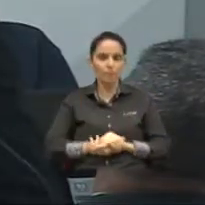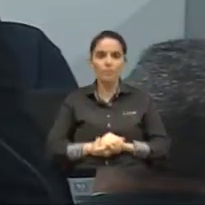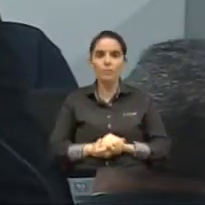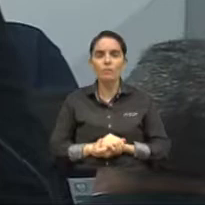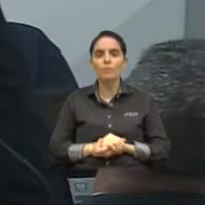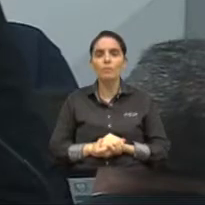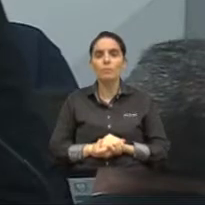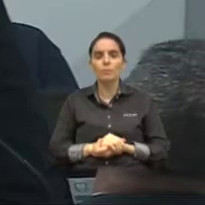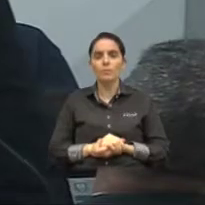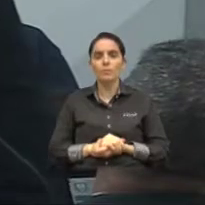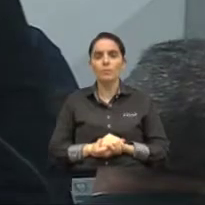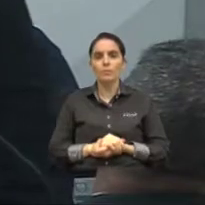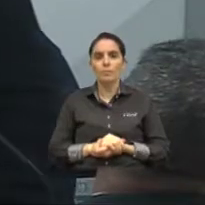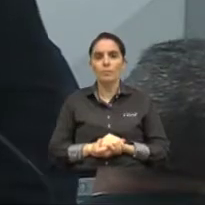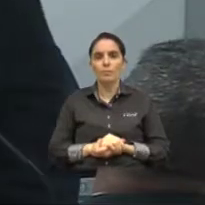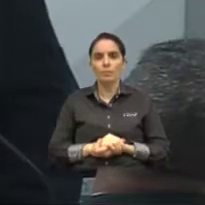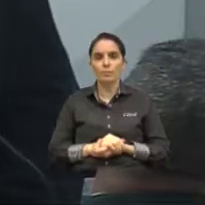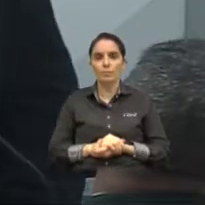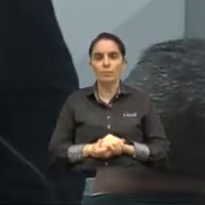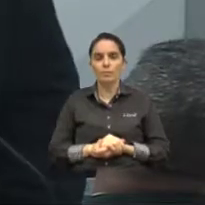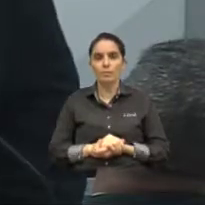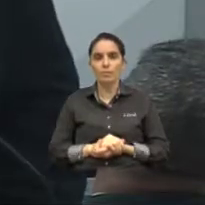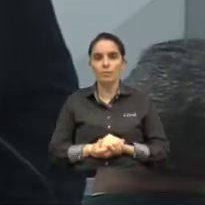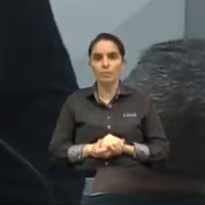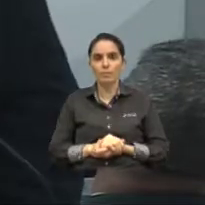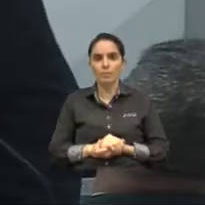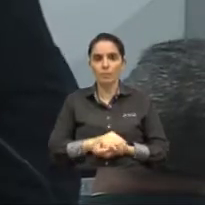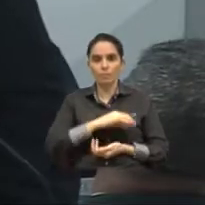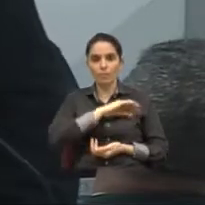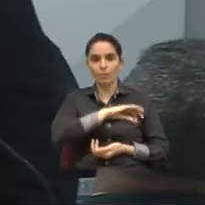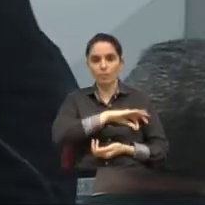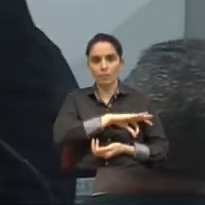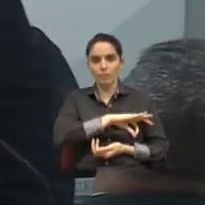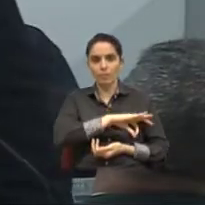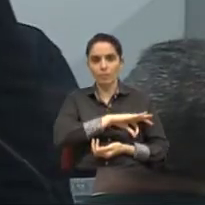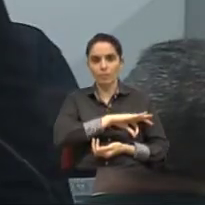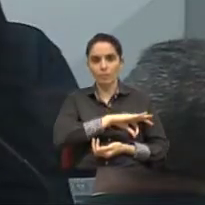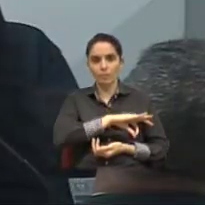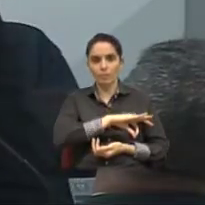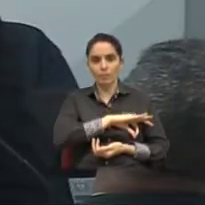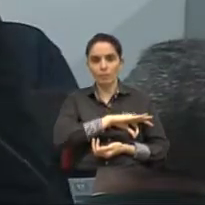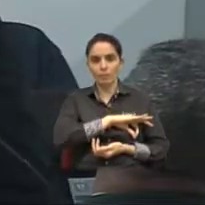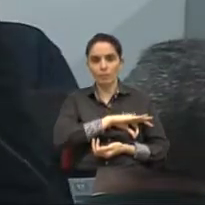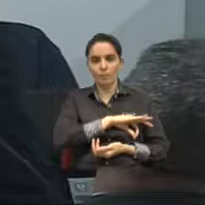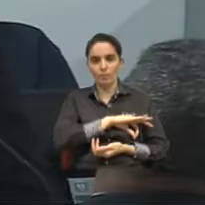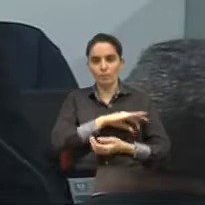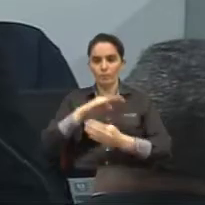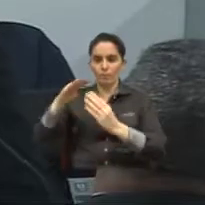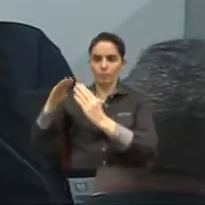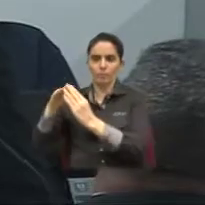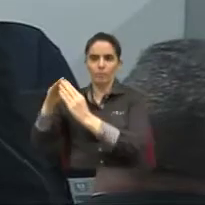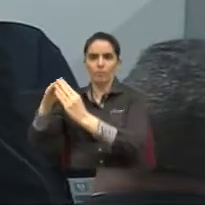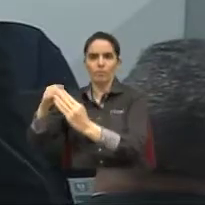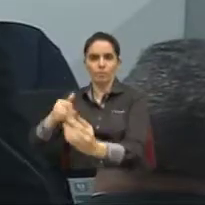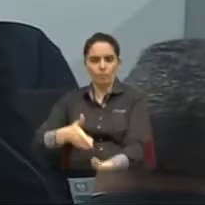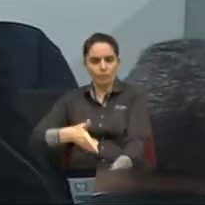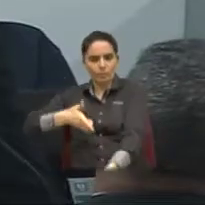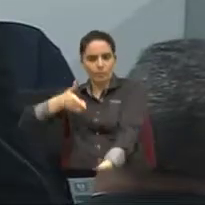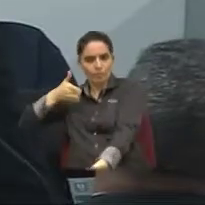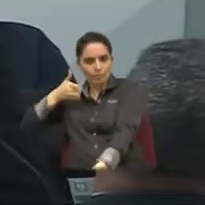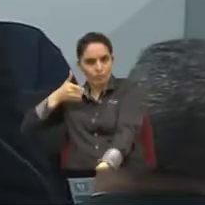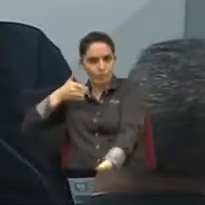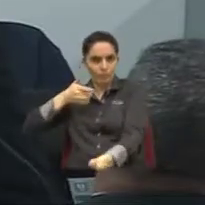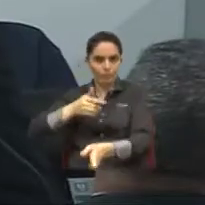coisa que não é pouca, os policiais foram recebidos nada mais, nada menos com que 4 fuzil. E